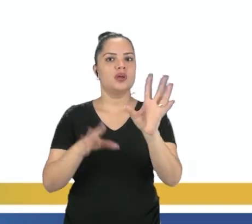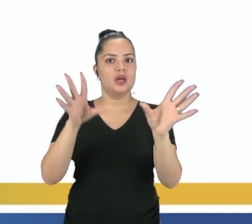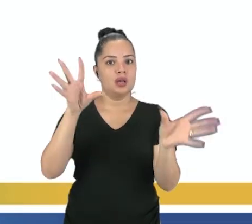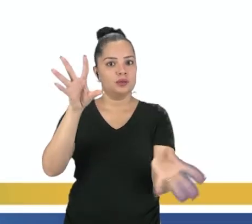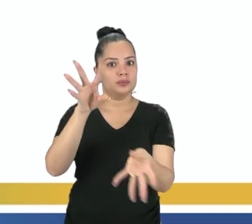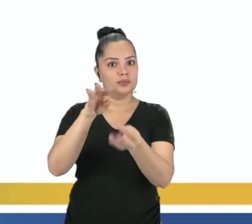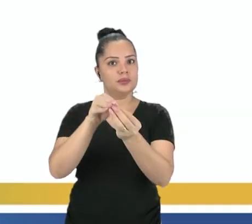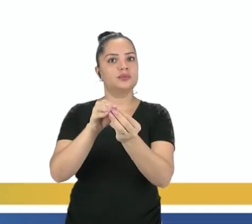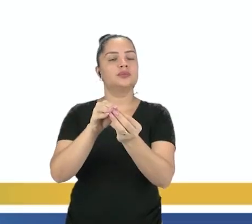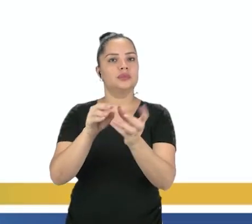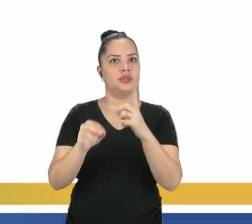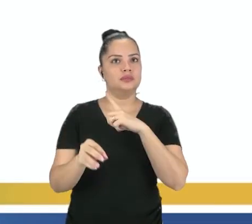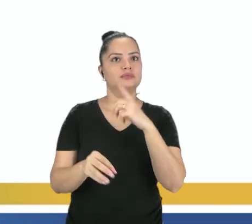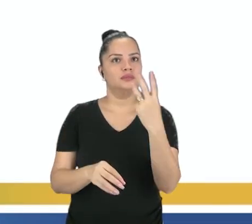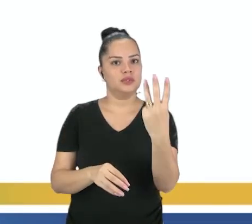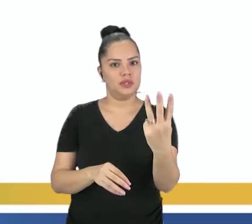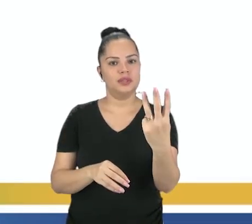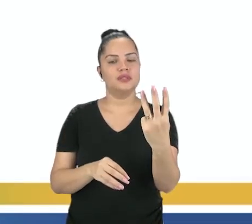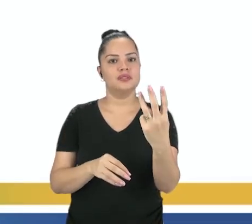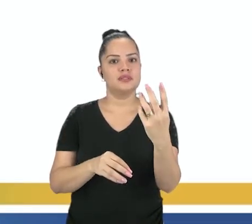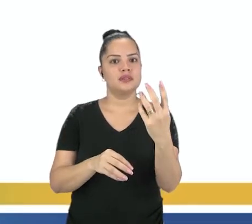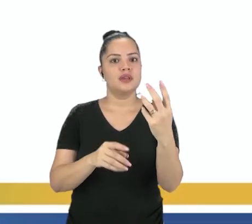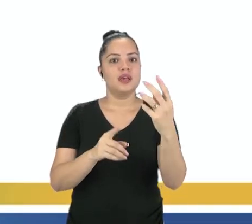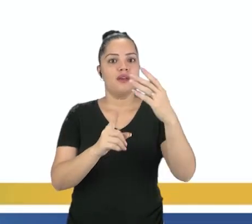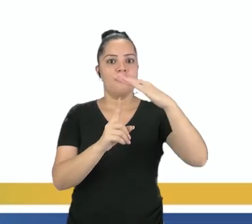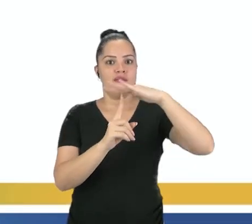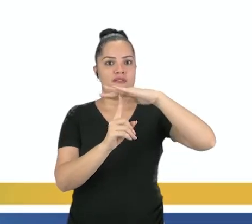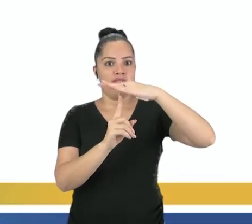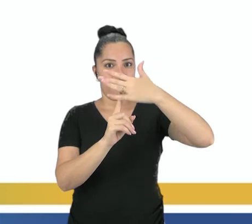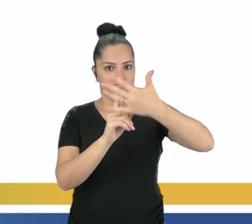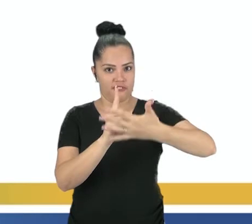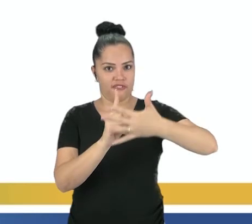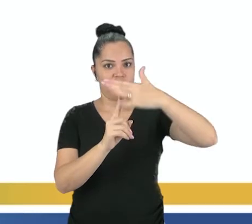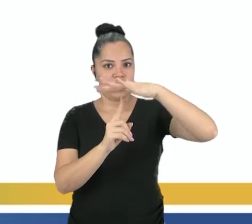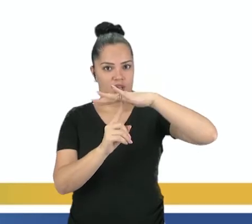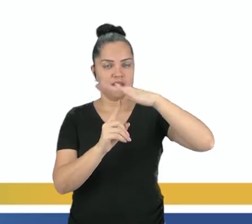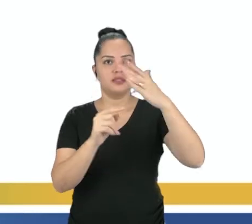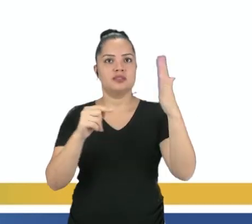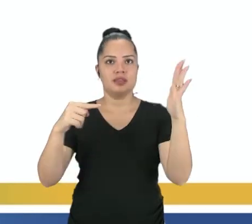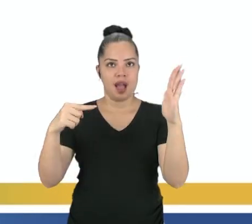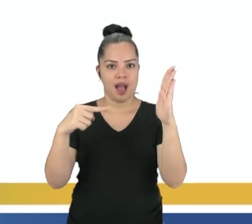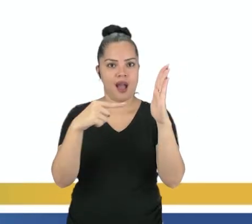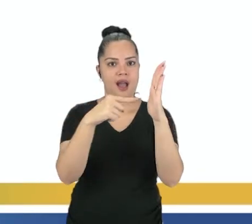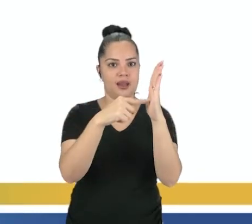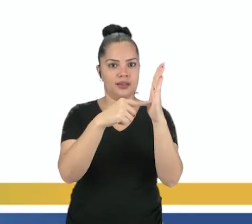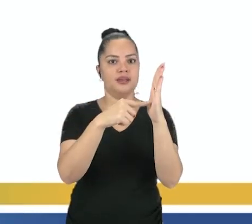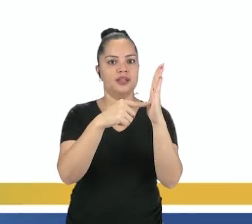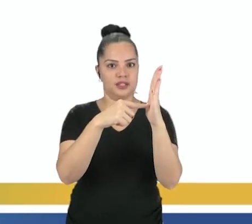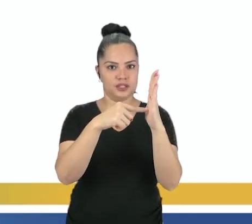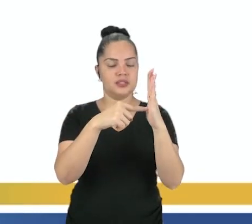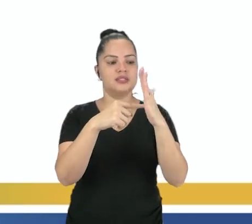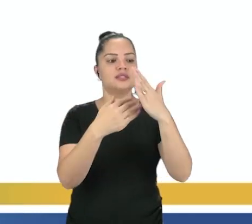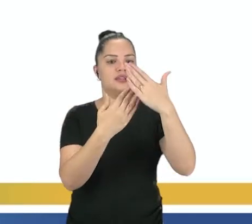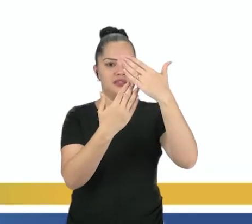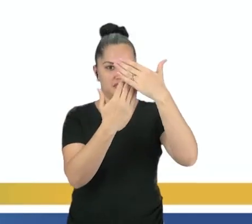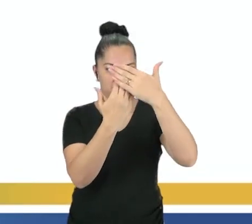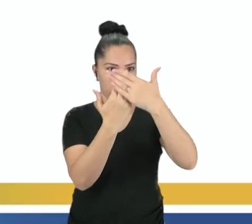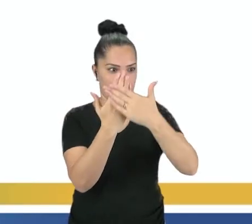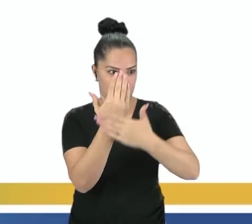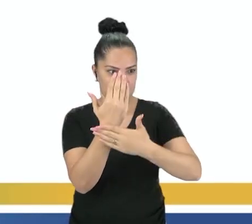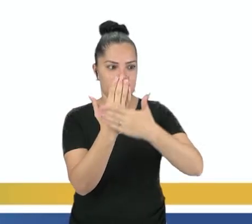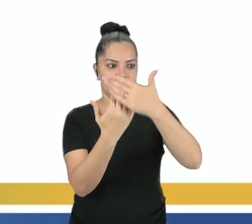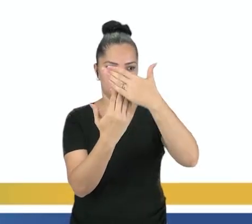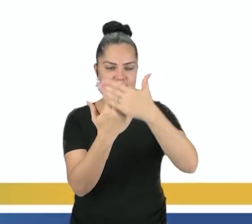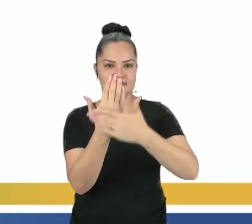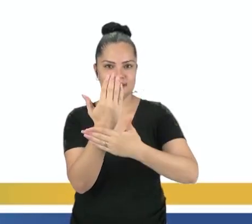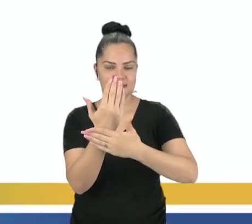eles vértices, arestas e faces. Olha esses três elementos aí que formam o poliedro: vértices, arestas e